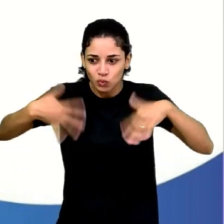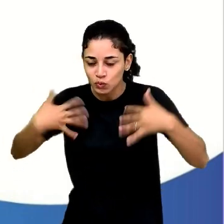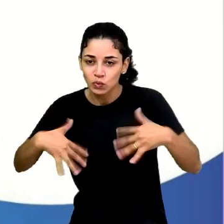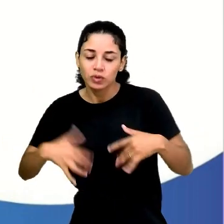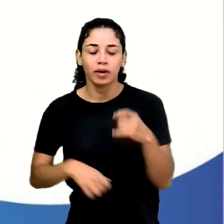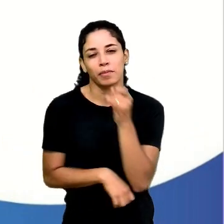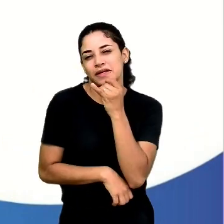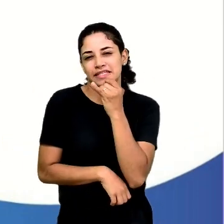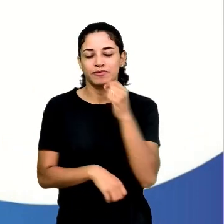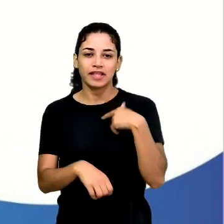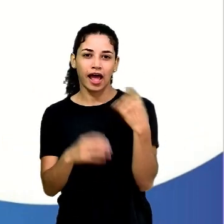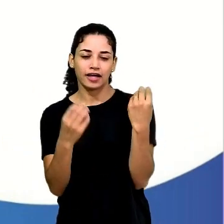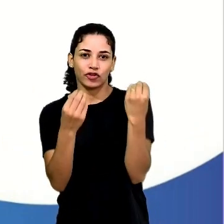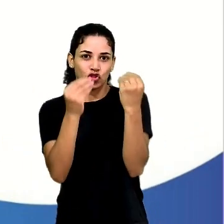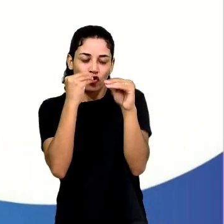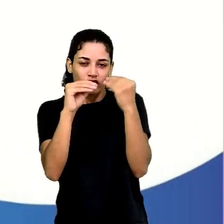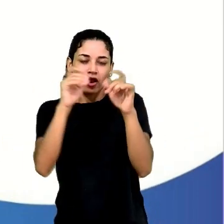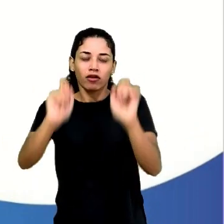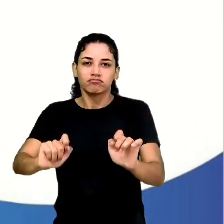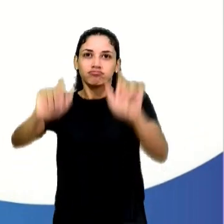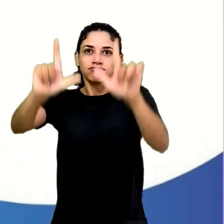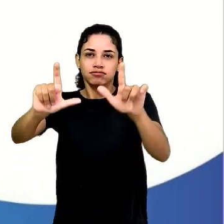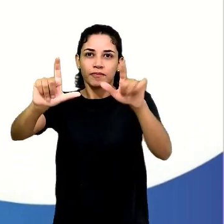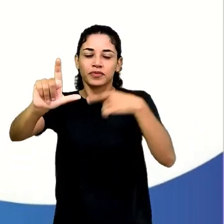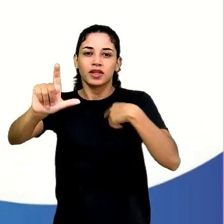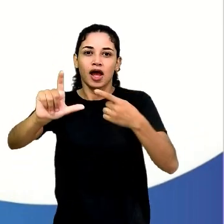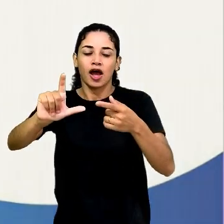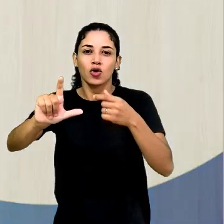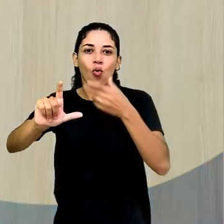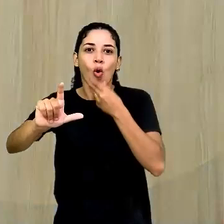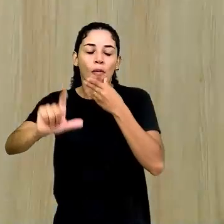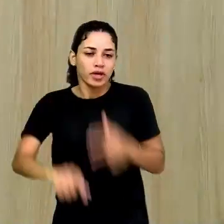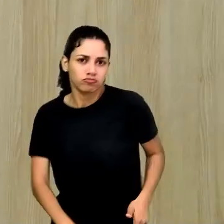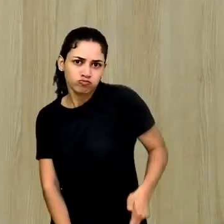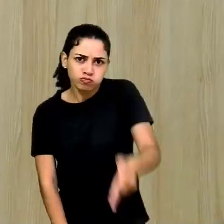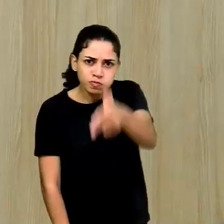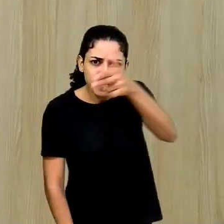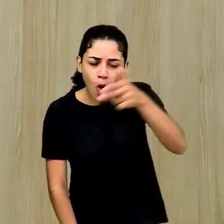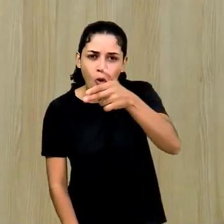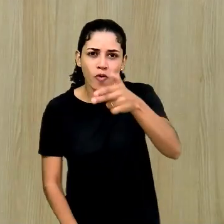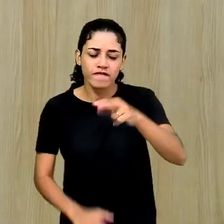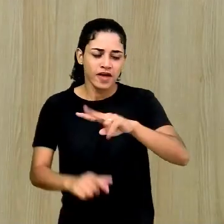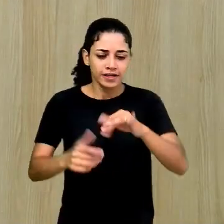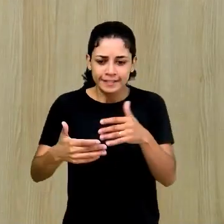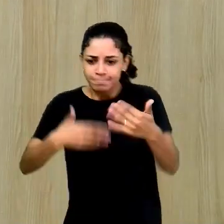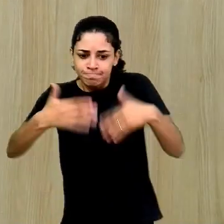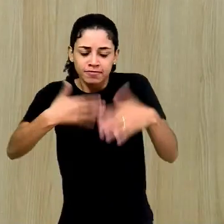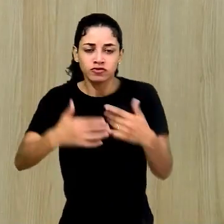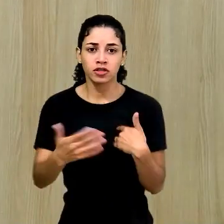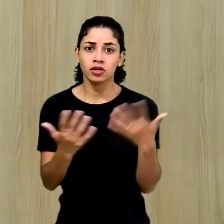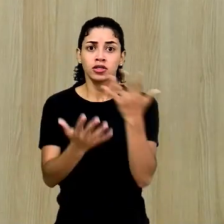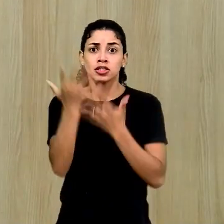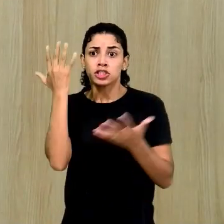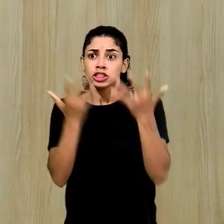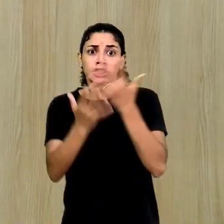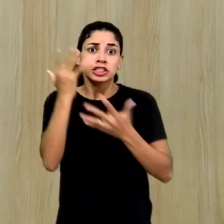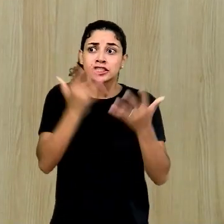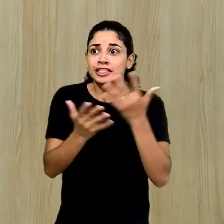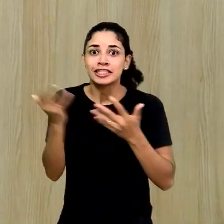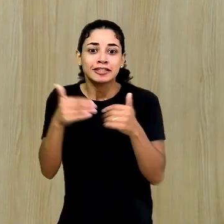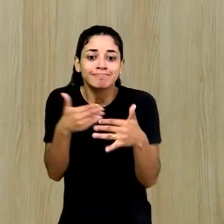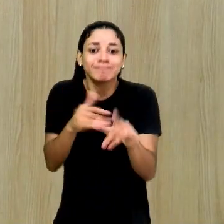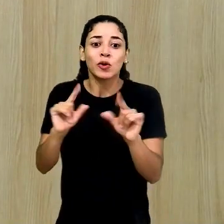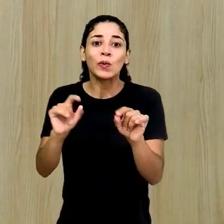assistindo a uma novela e, de repente, o cara saca de uma arma, o cara vai fazer alguma coisa e você fica naquela tensão. E